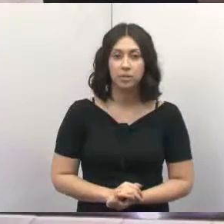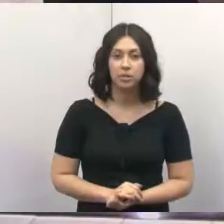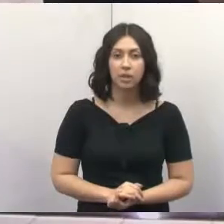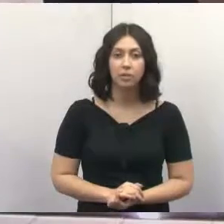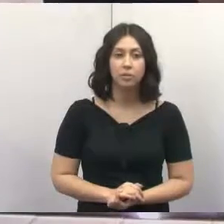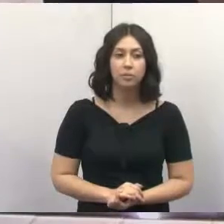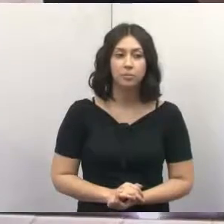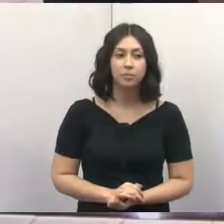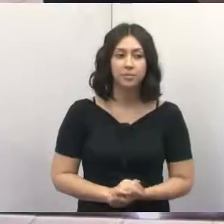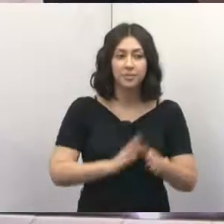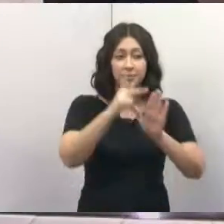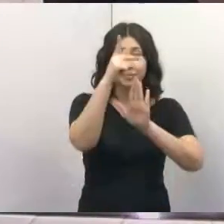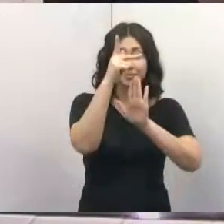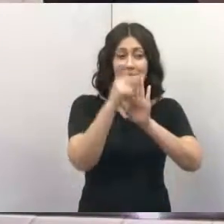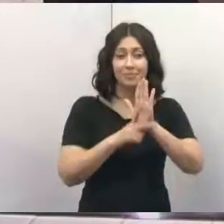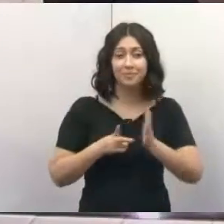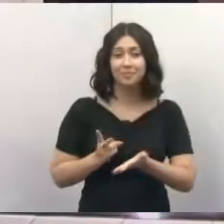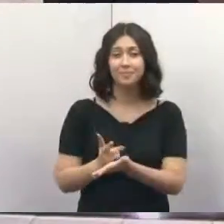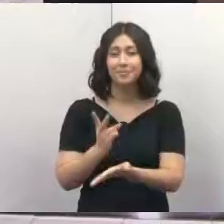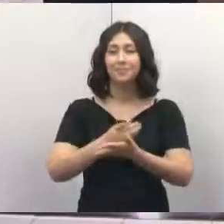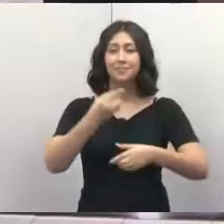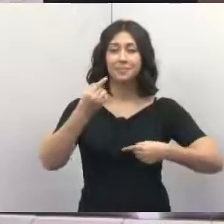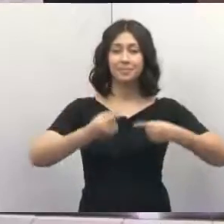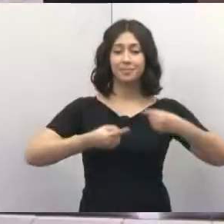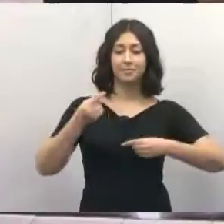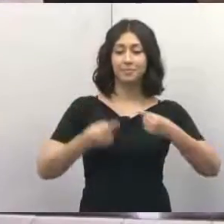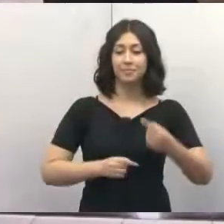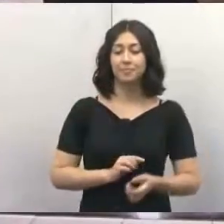O projeto continua em discussão.